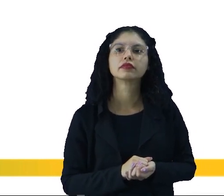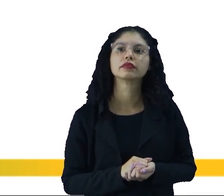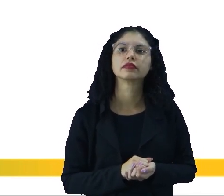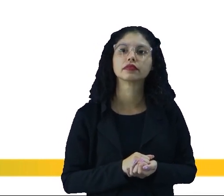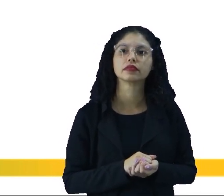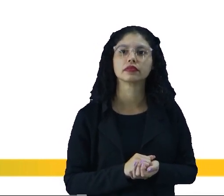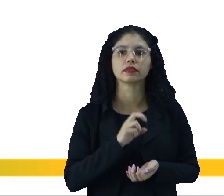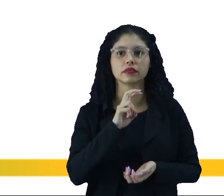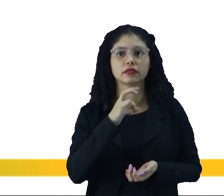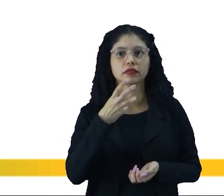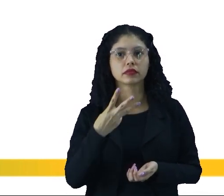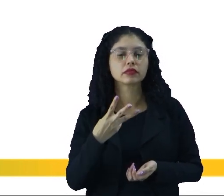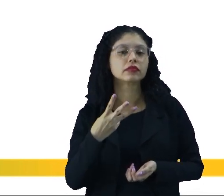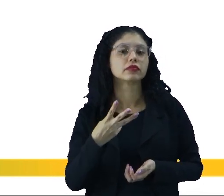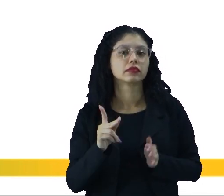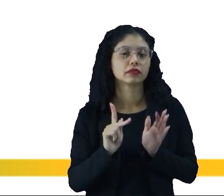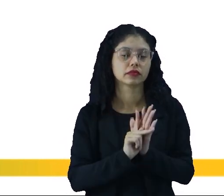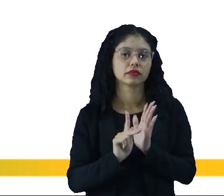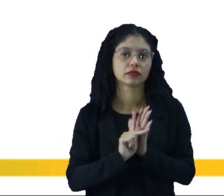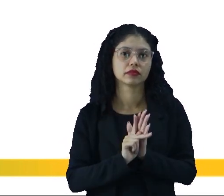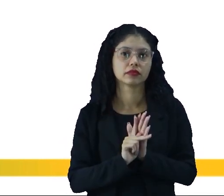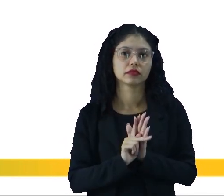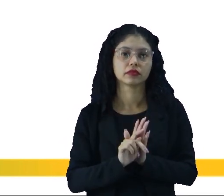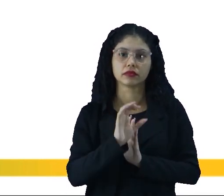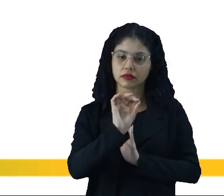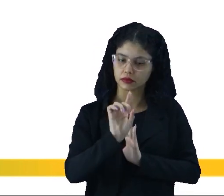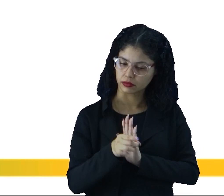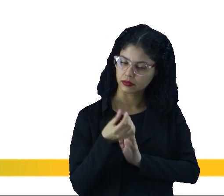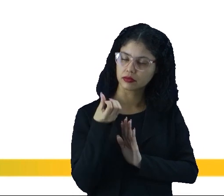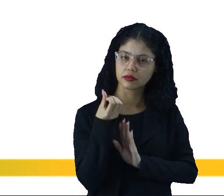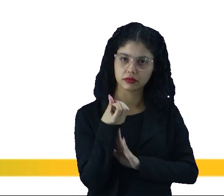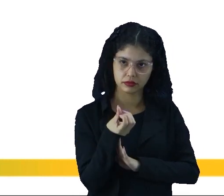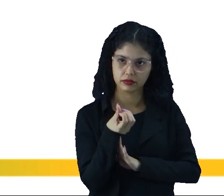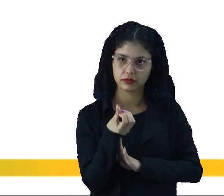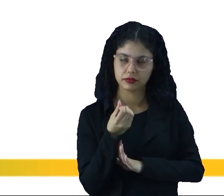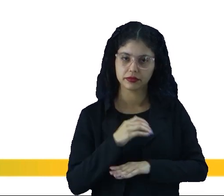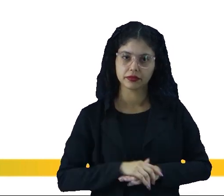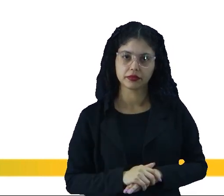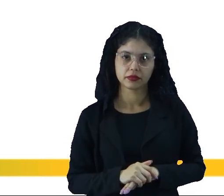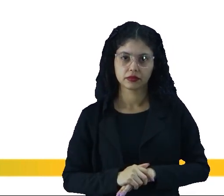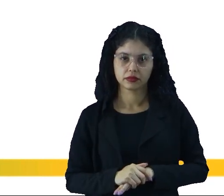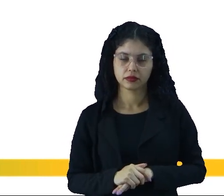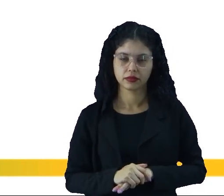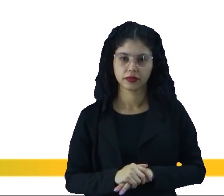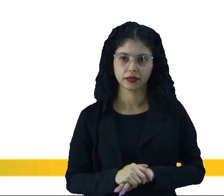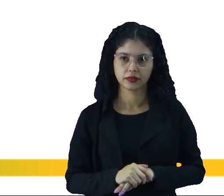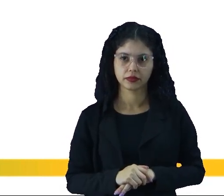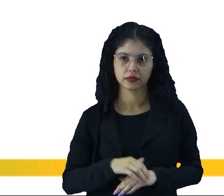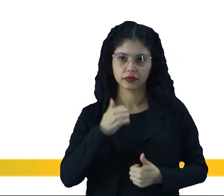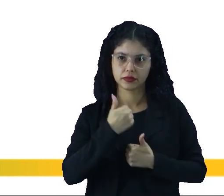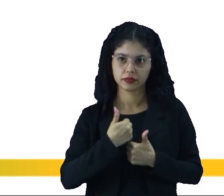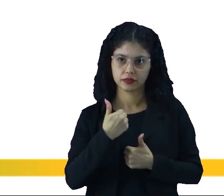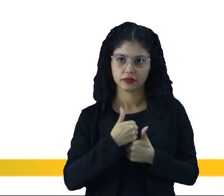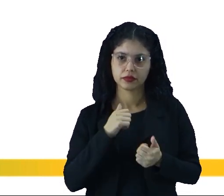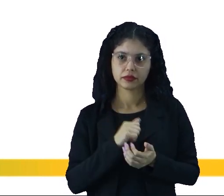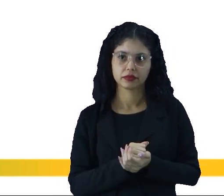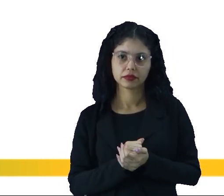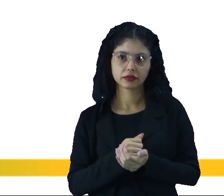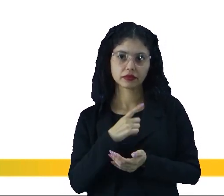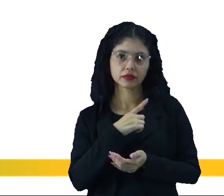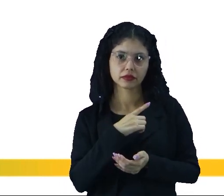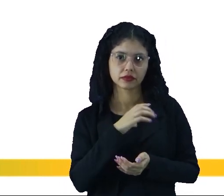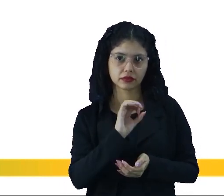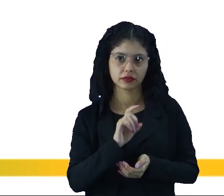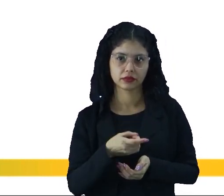de 53 graus equivale a 0,6. Fazendo ali a substituição, nós vamos ter